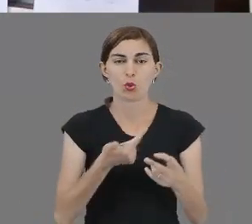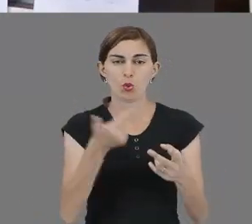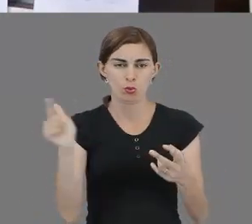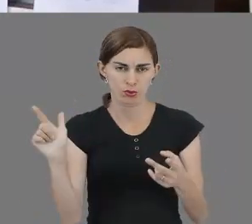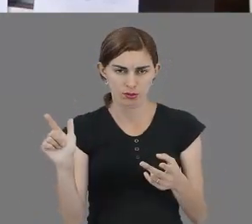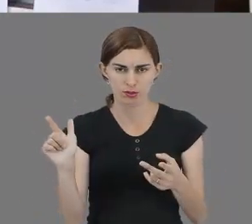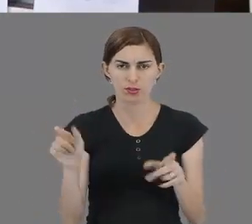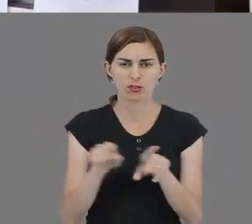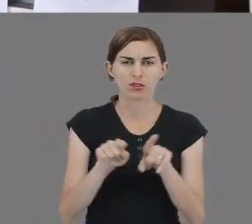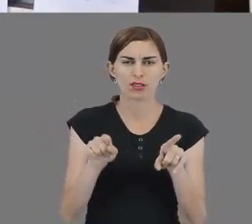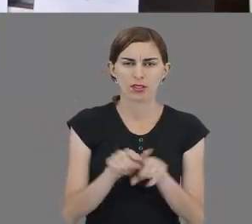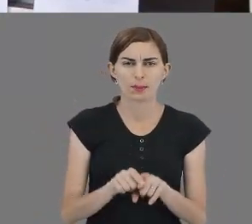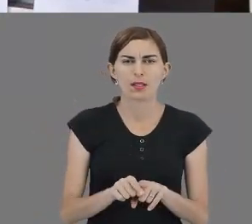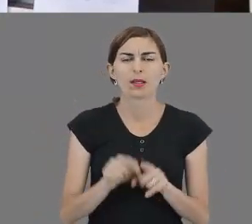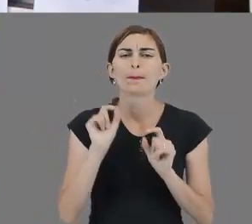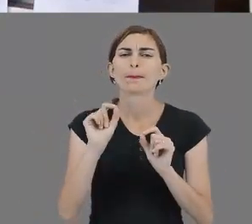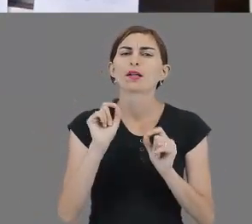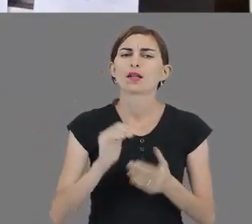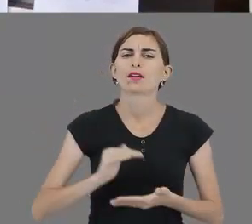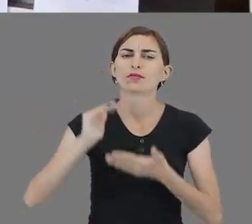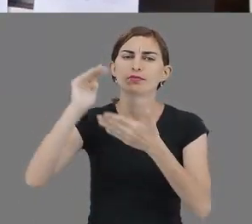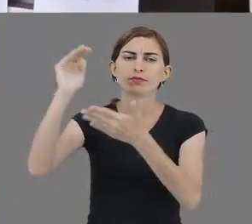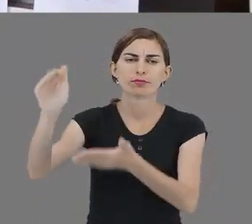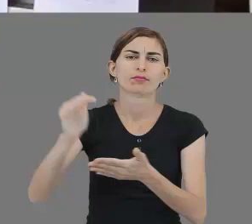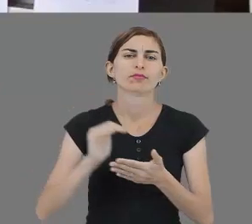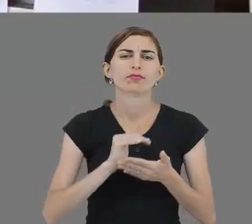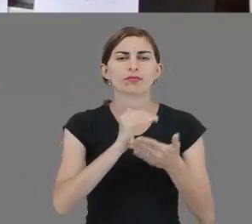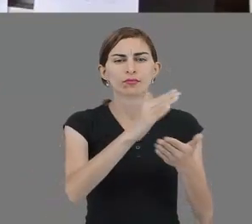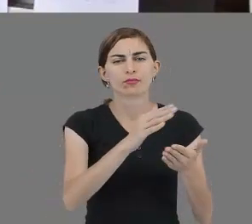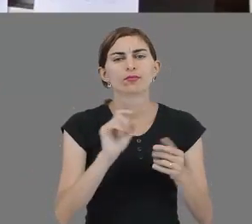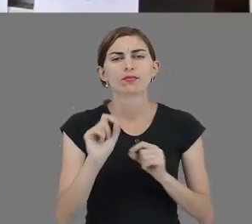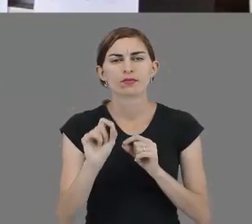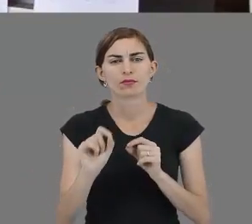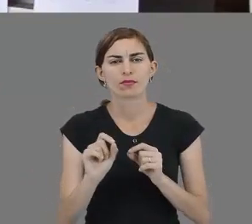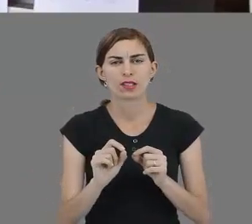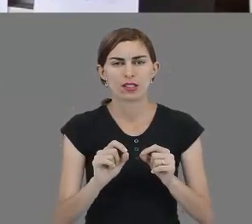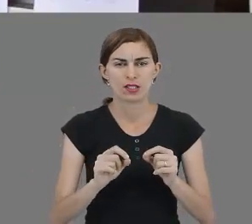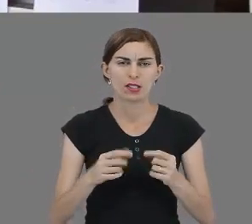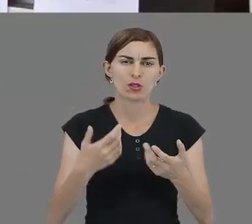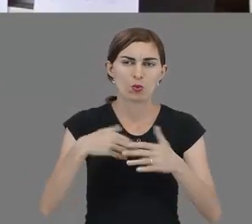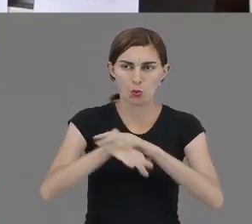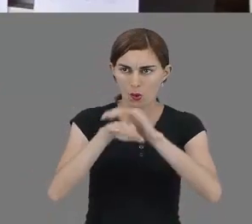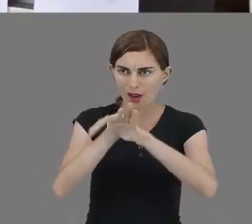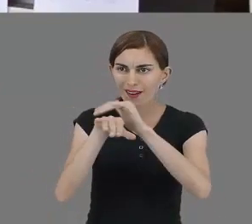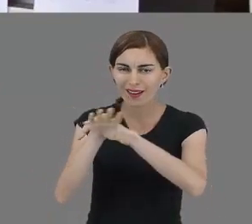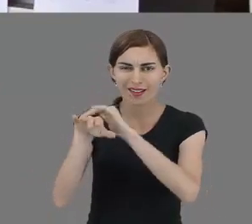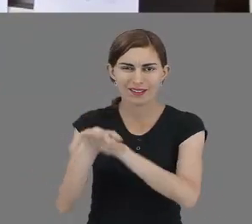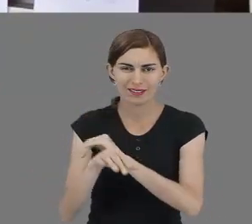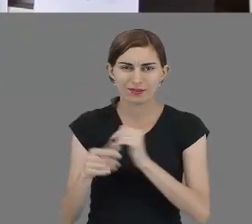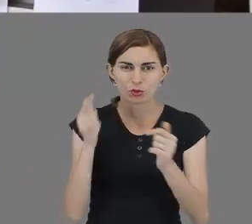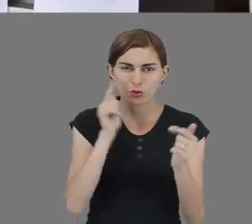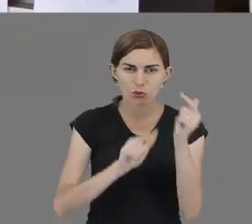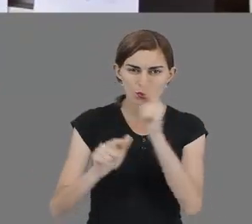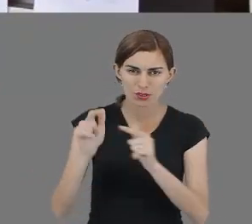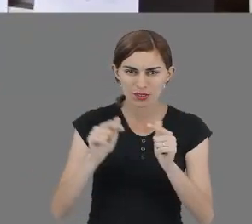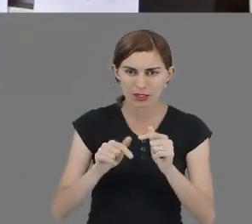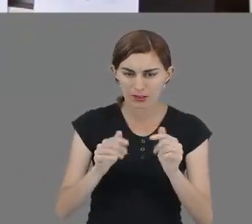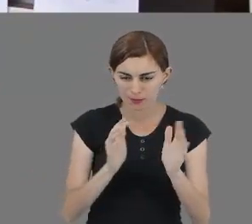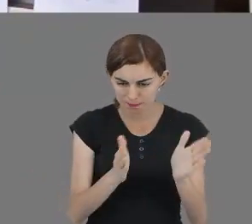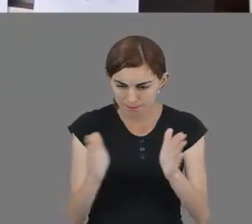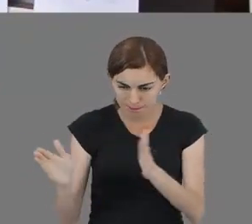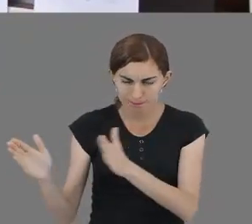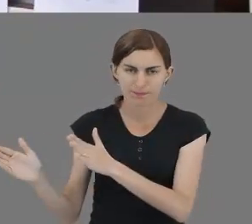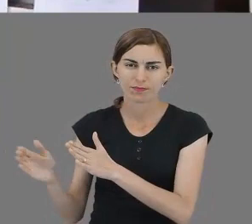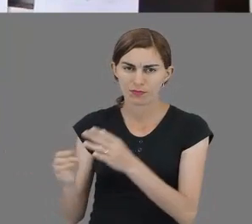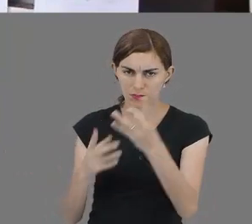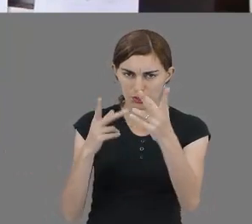Outra coisa, o endereçamento. Se você possui uma quantidade maior de bens armazenados e eles conseguem ser dispostos